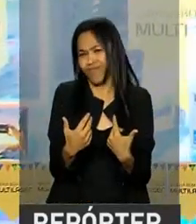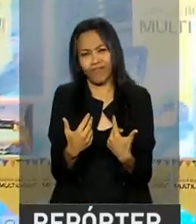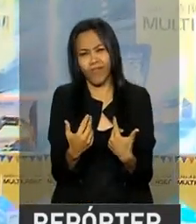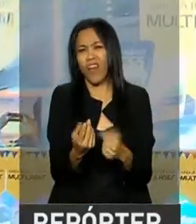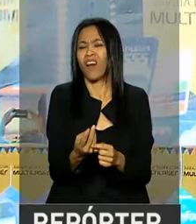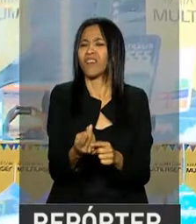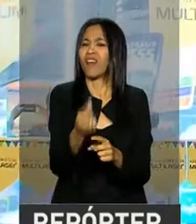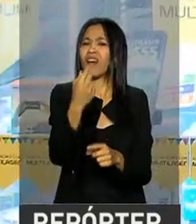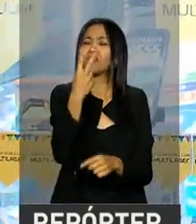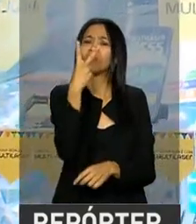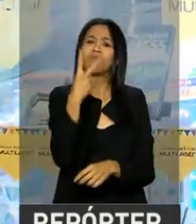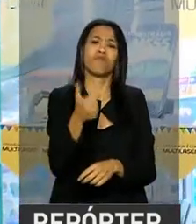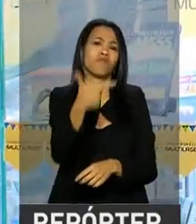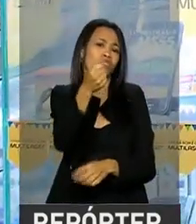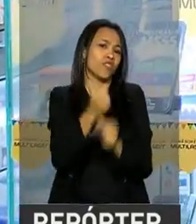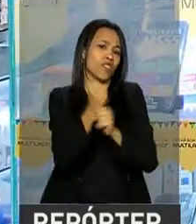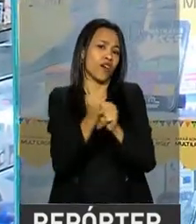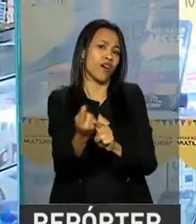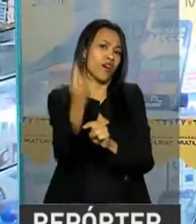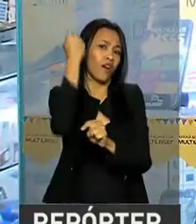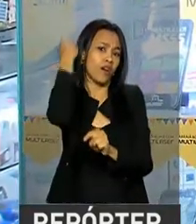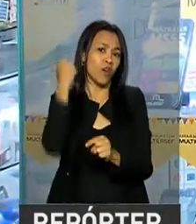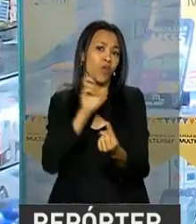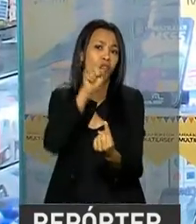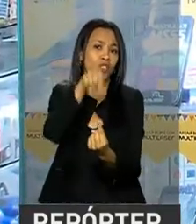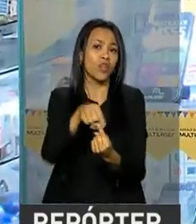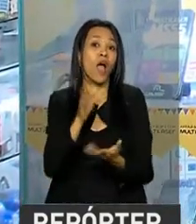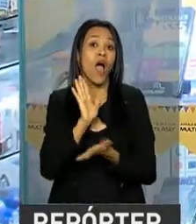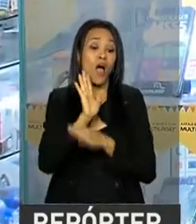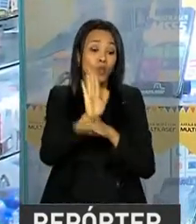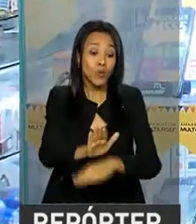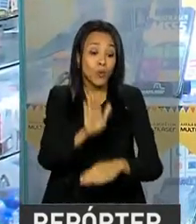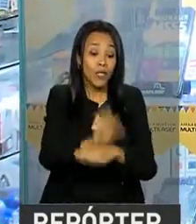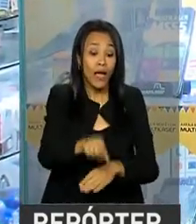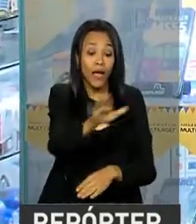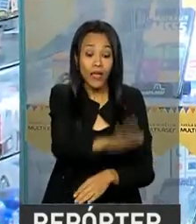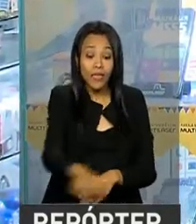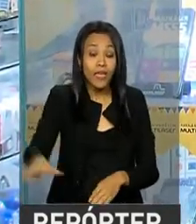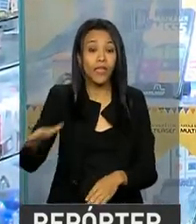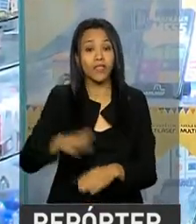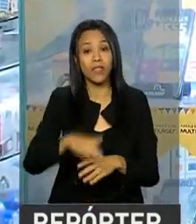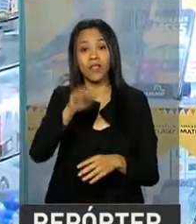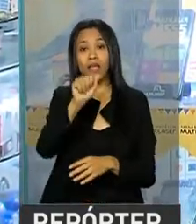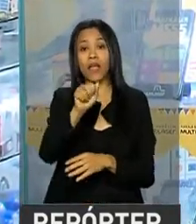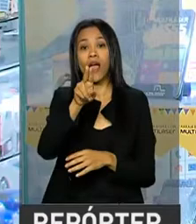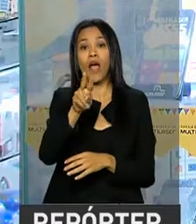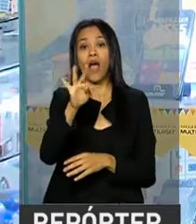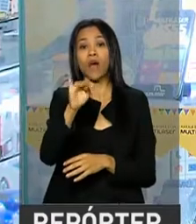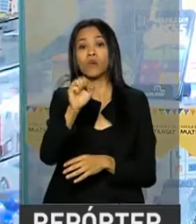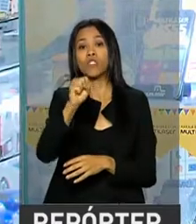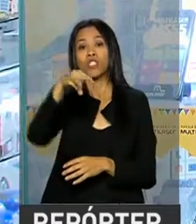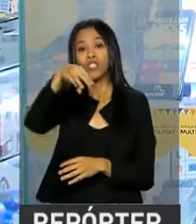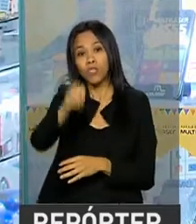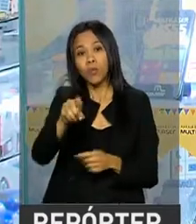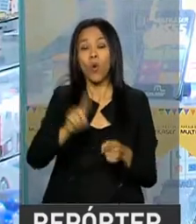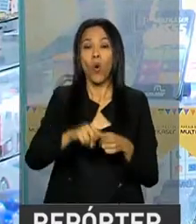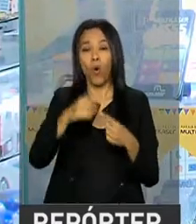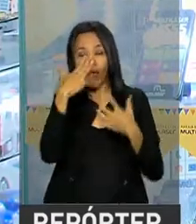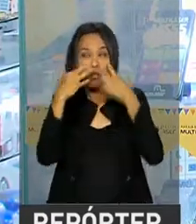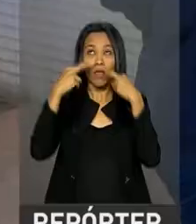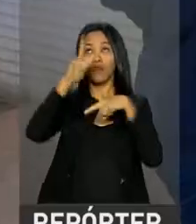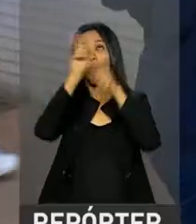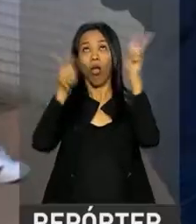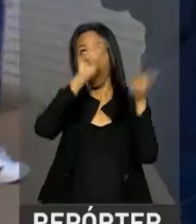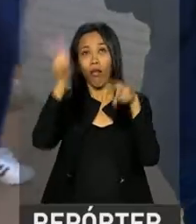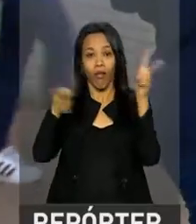há 2 décadas com o propósito de ajudar crianças com autismo ou déficit de atenção a lidar com a